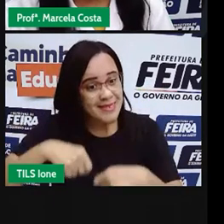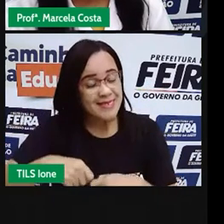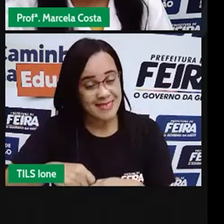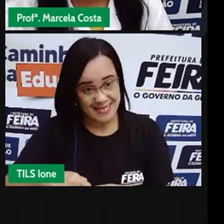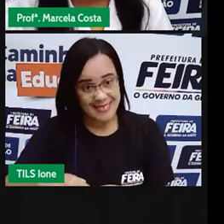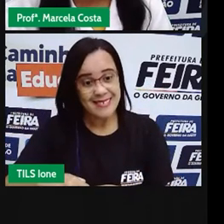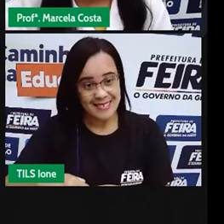podem